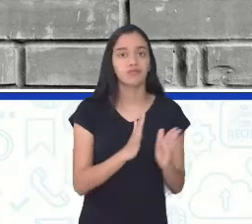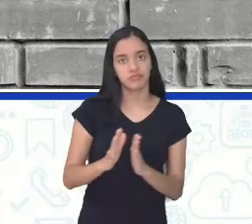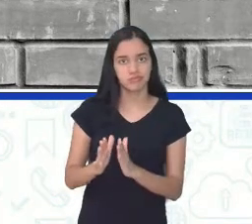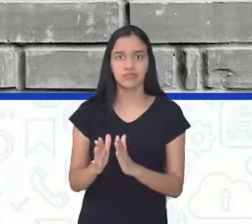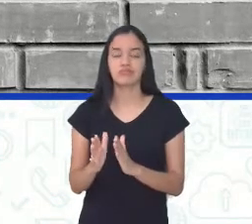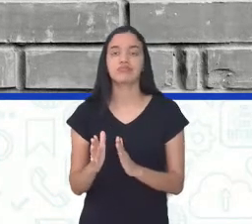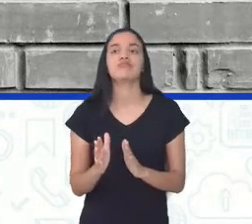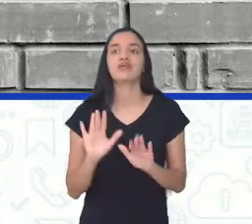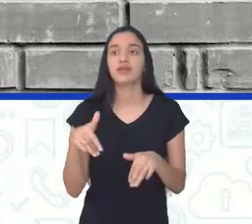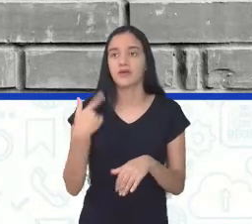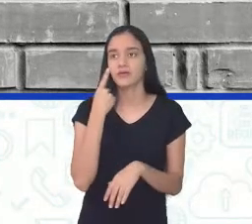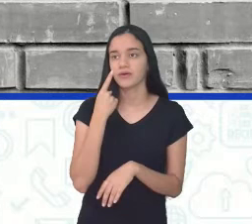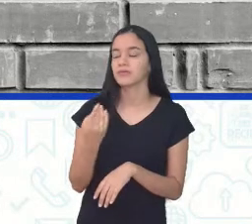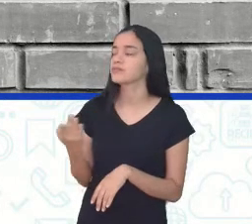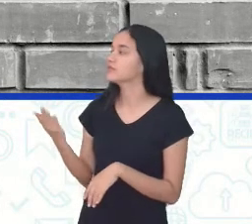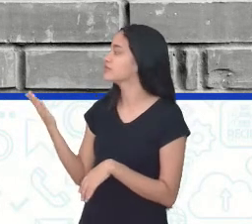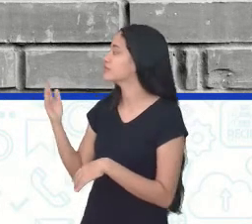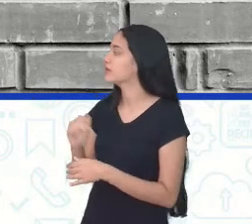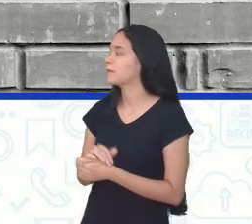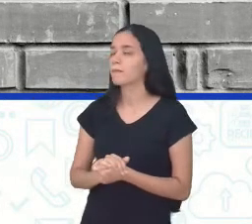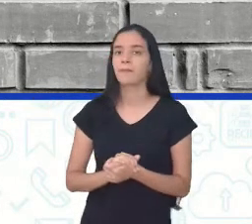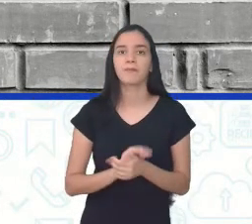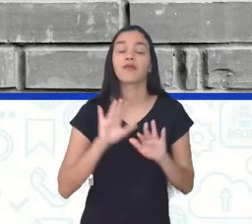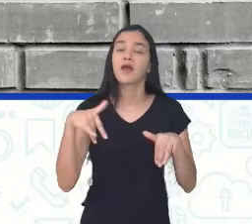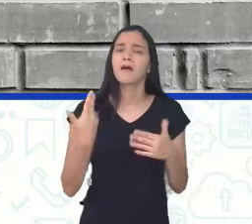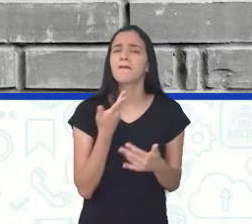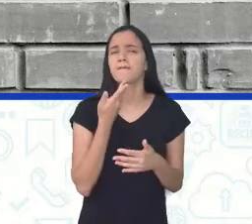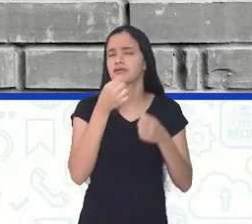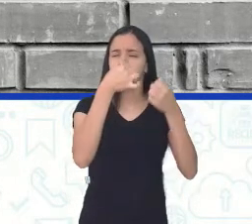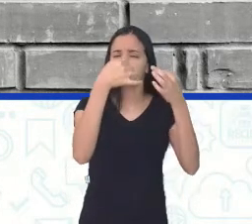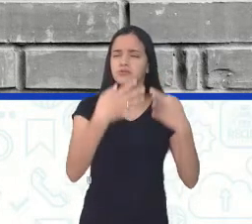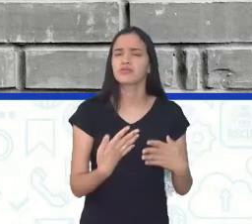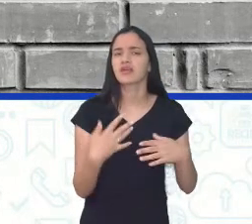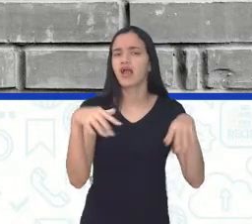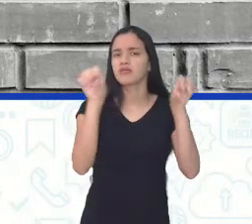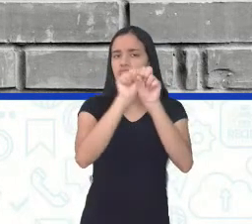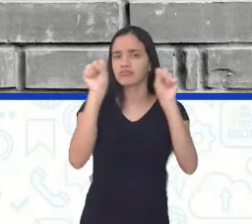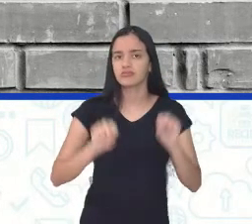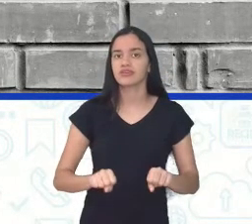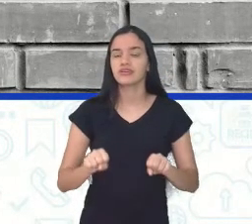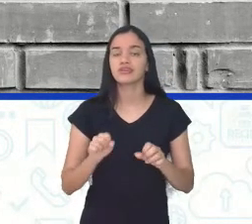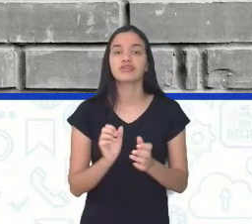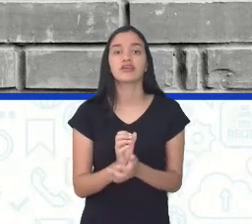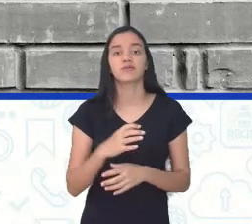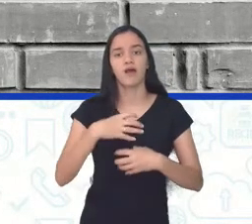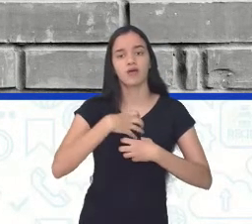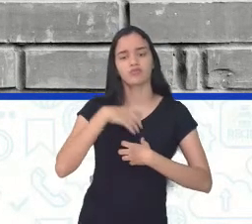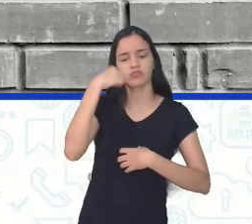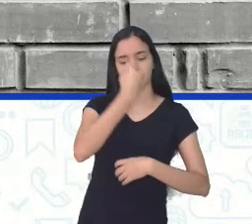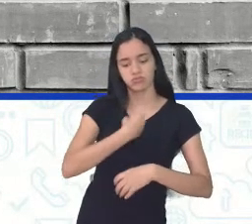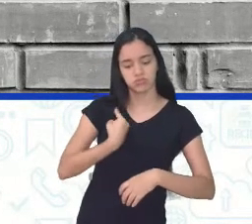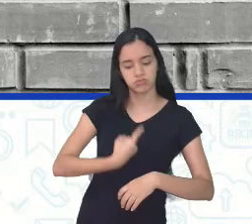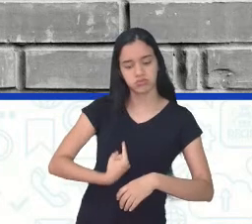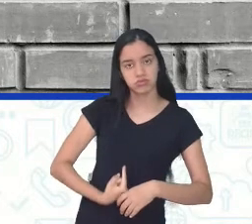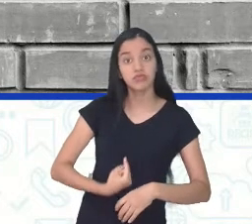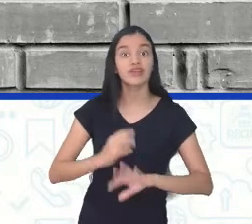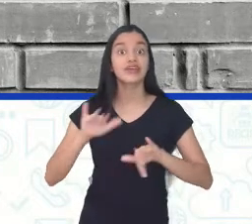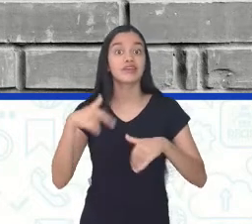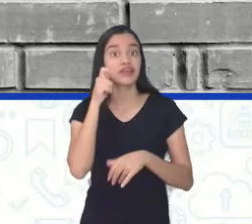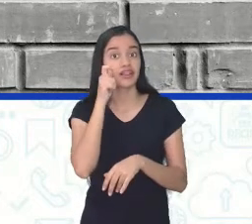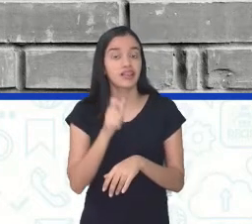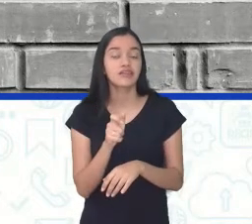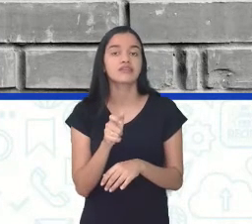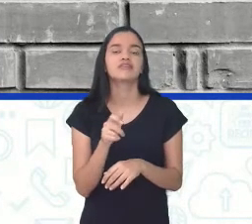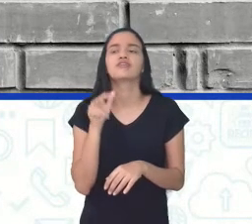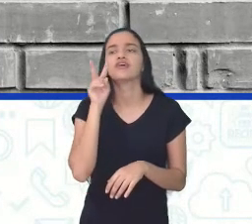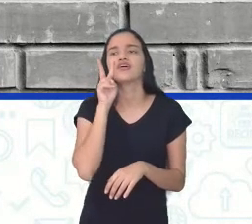né? Então, vamos lá. Mas falar do sistema sensorial, que é bem interessante, a